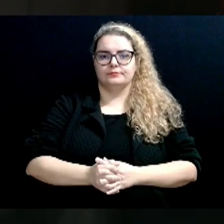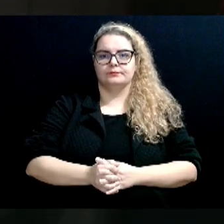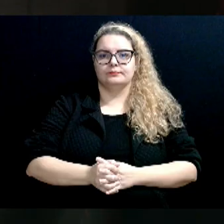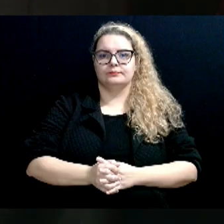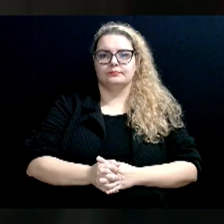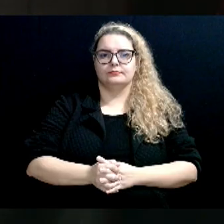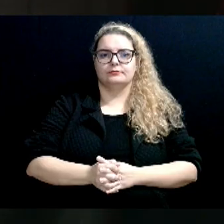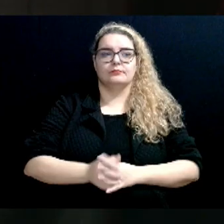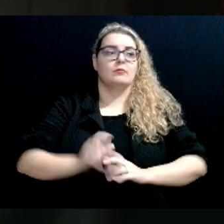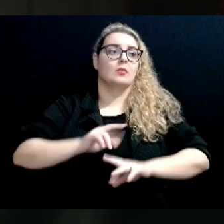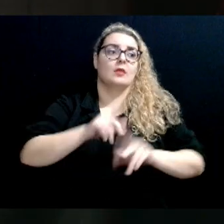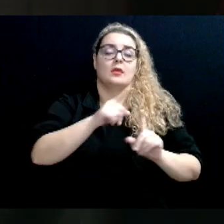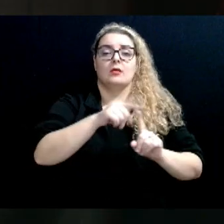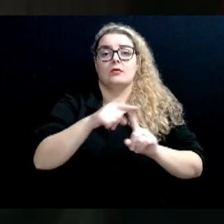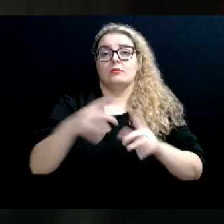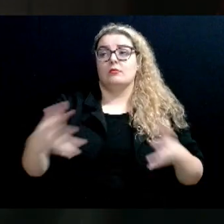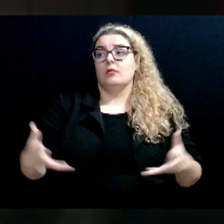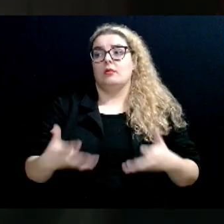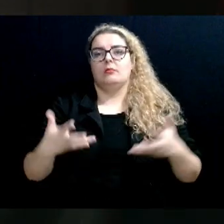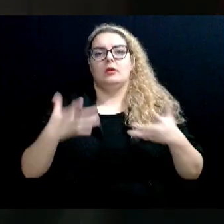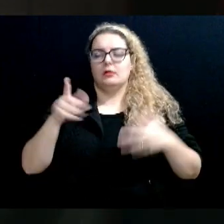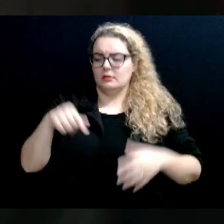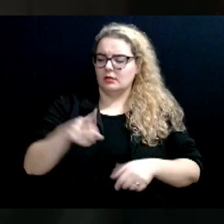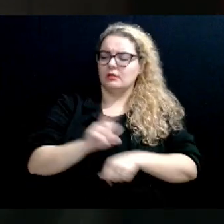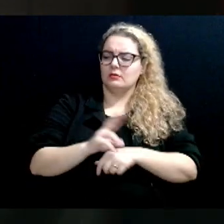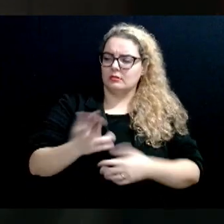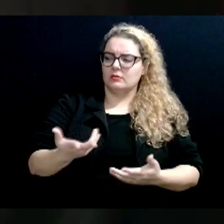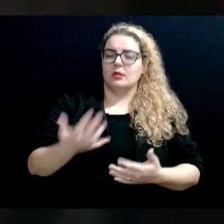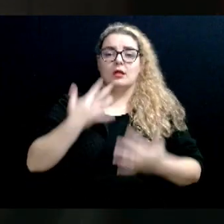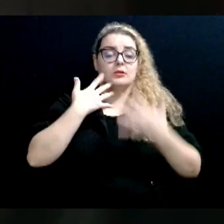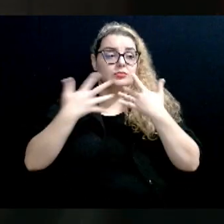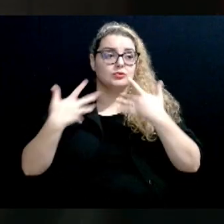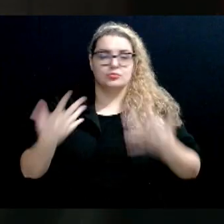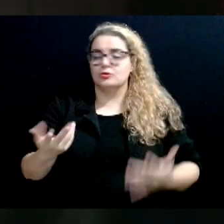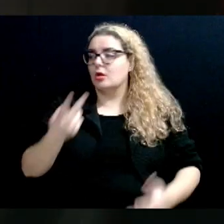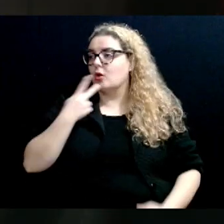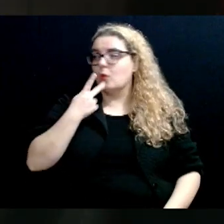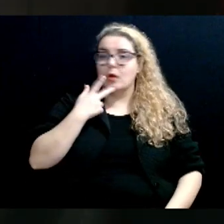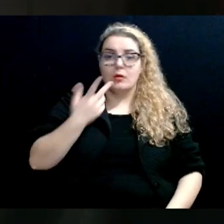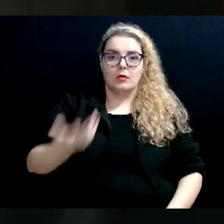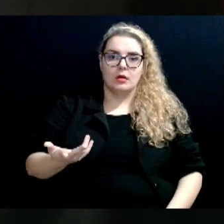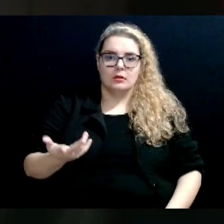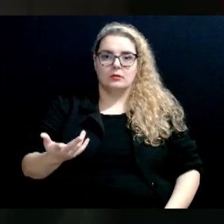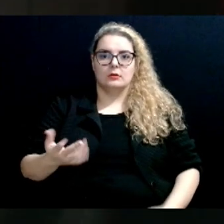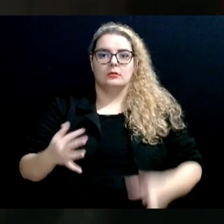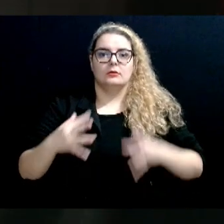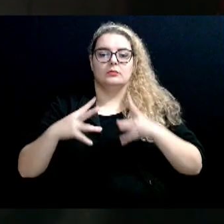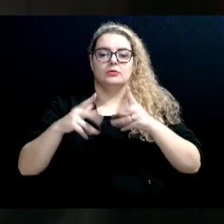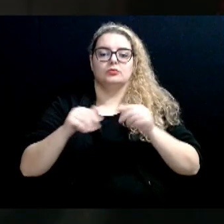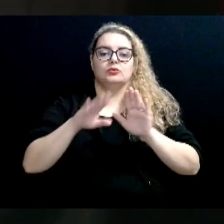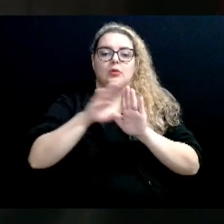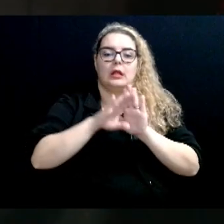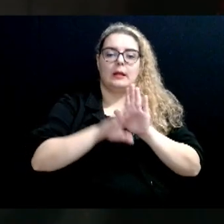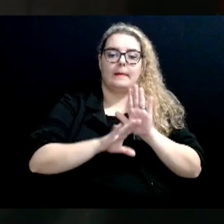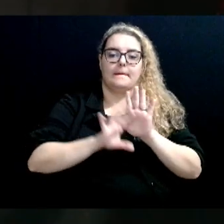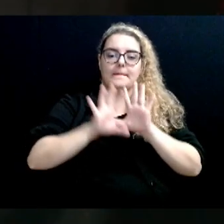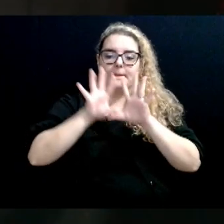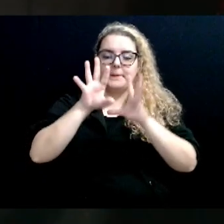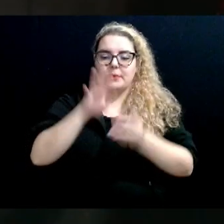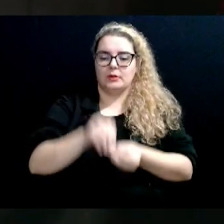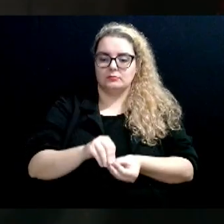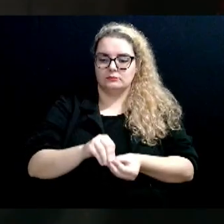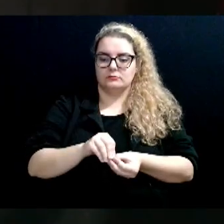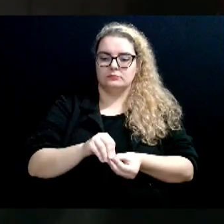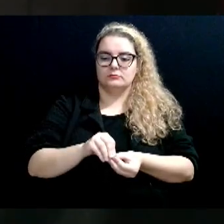de estímulos, né, doutora? As cores, as falas, é tudo já programado para deixar você preso